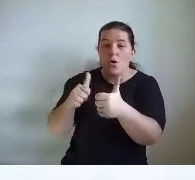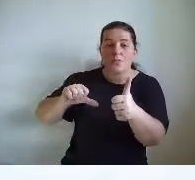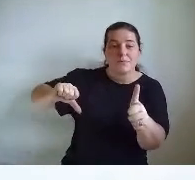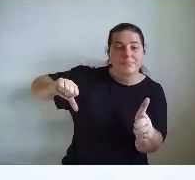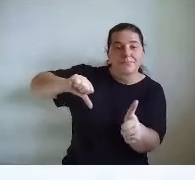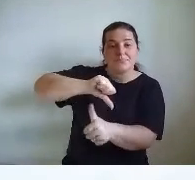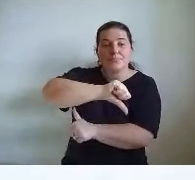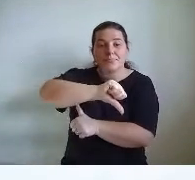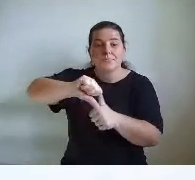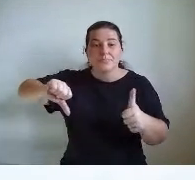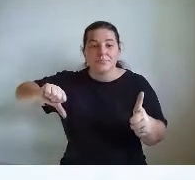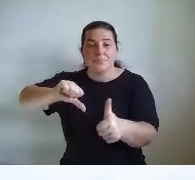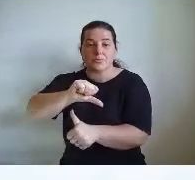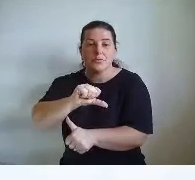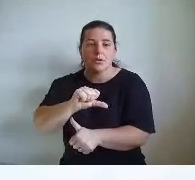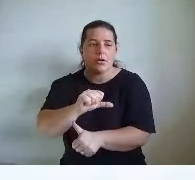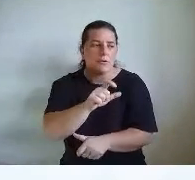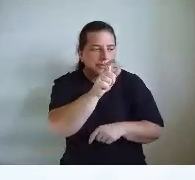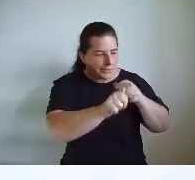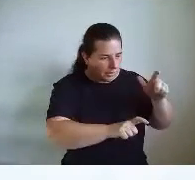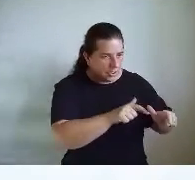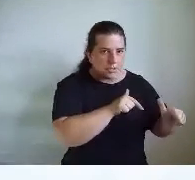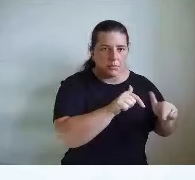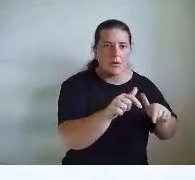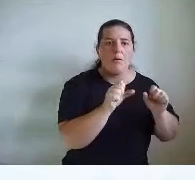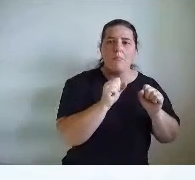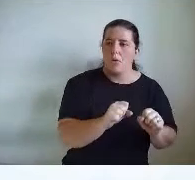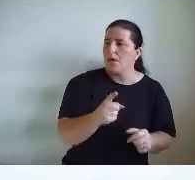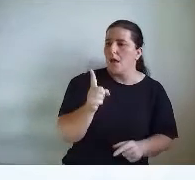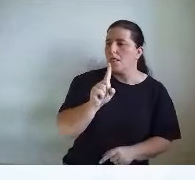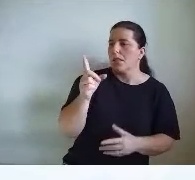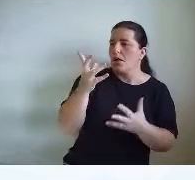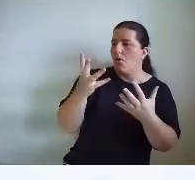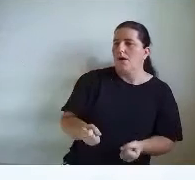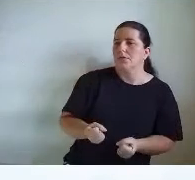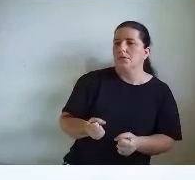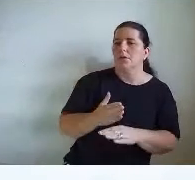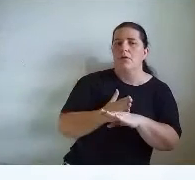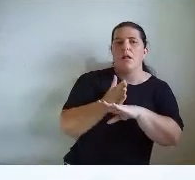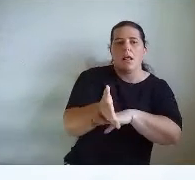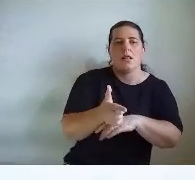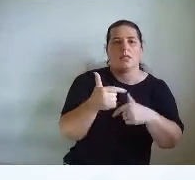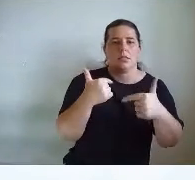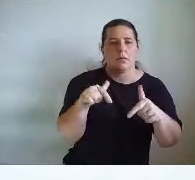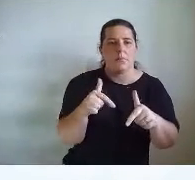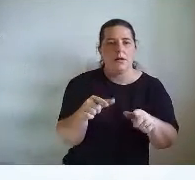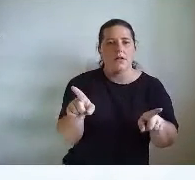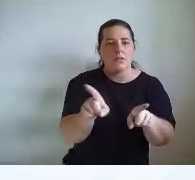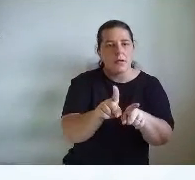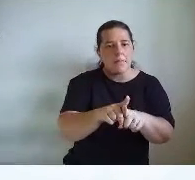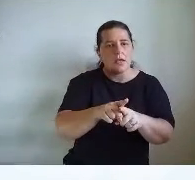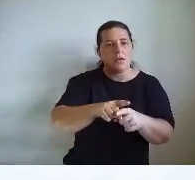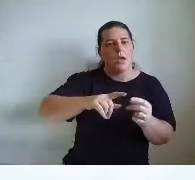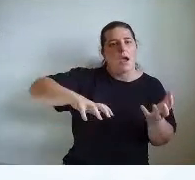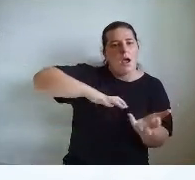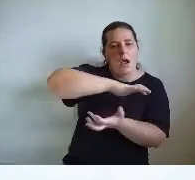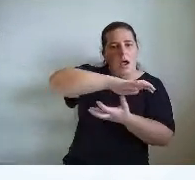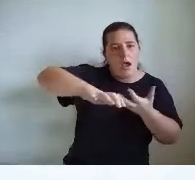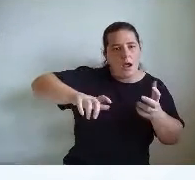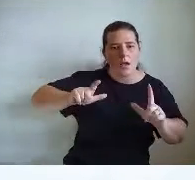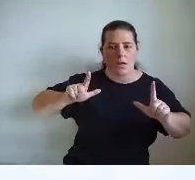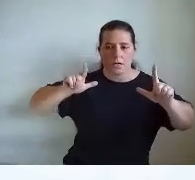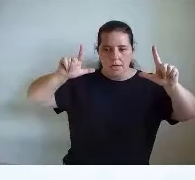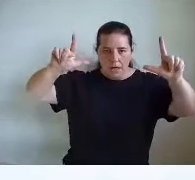podem sim se recusar a trabalhar, inclusive promovendo greves, né, através dos seus